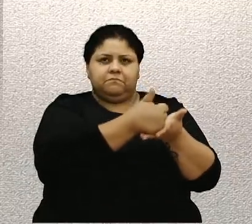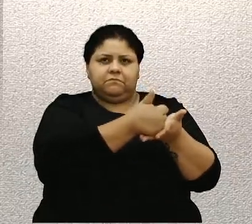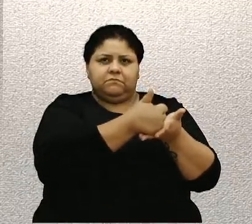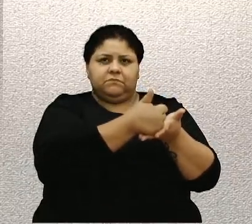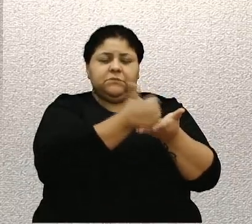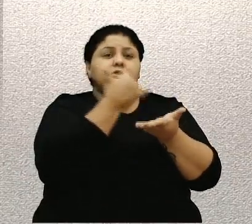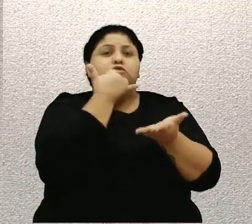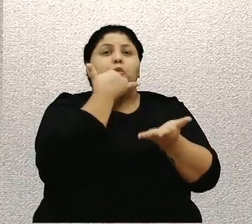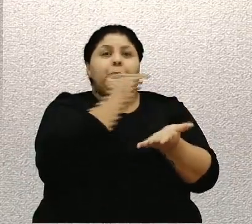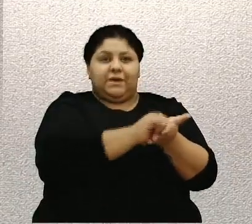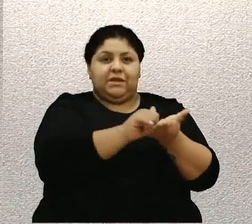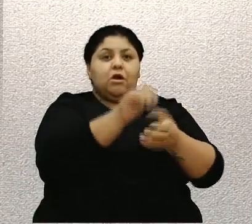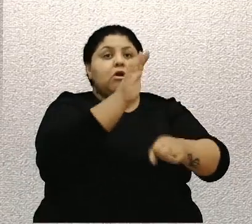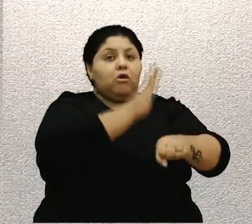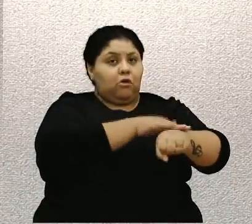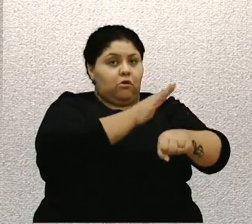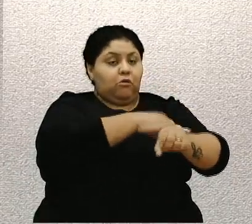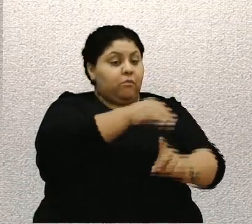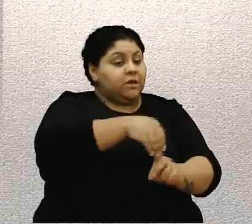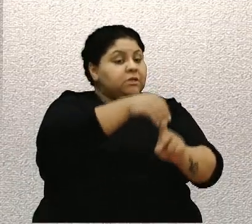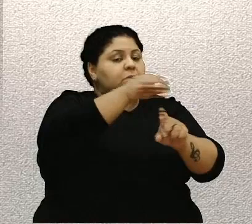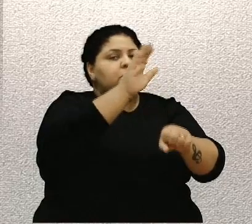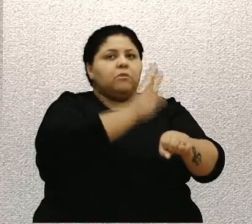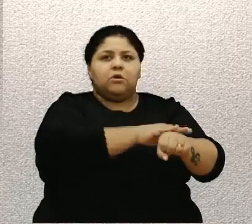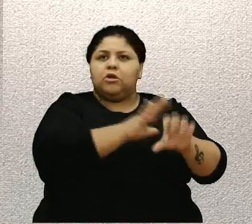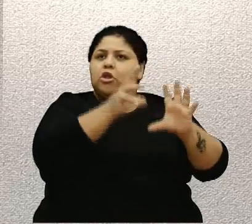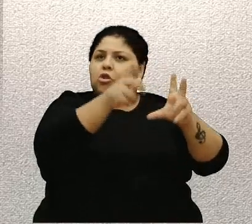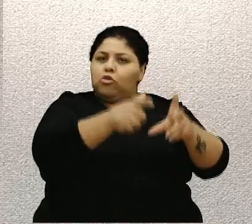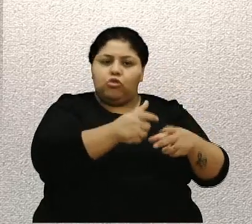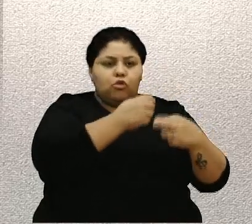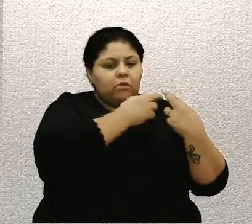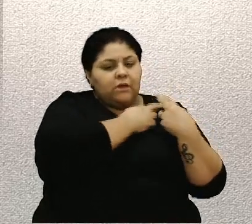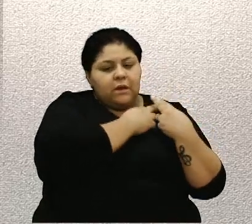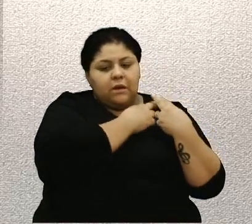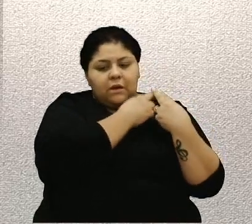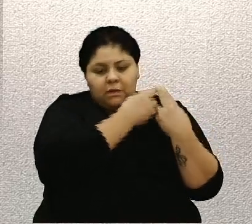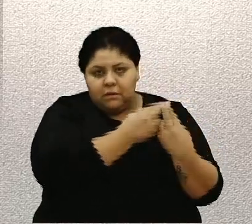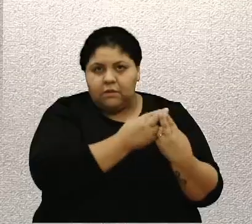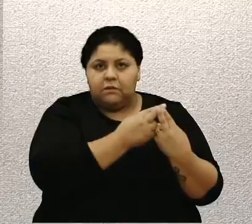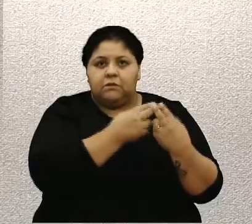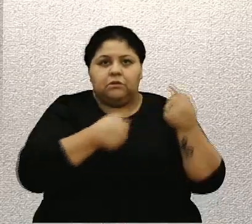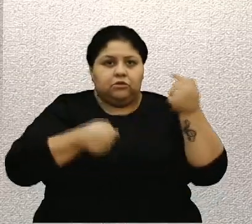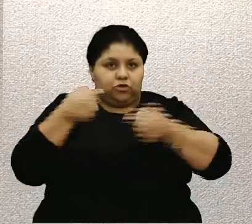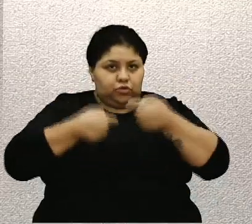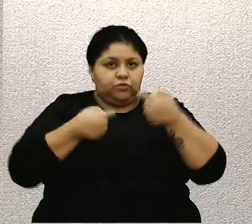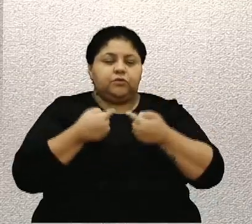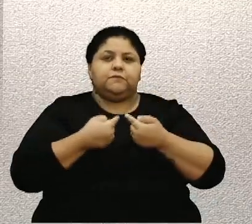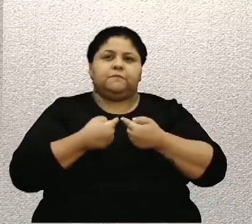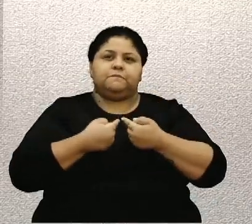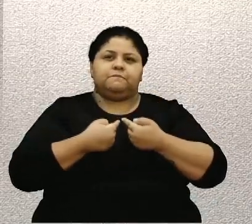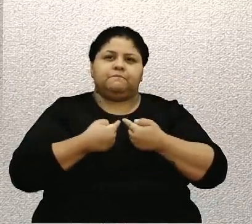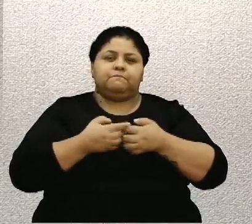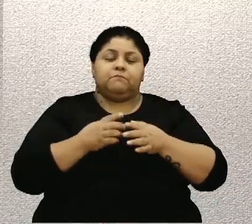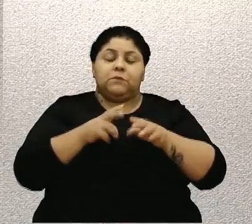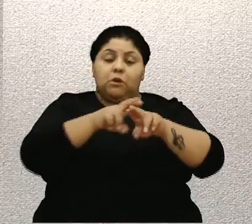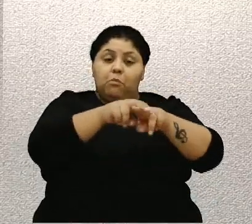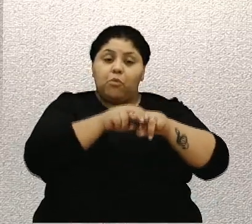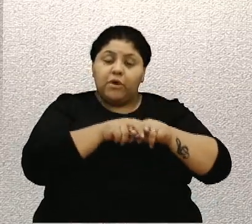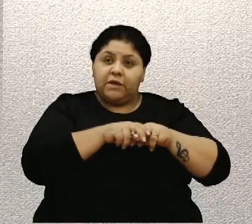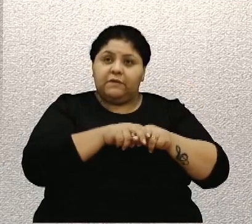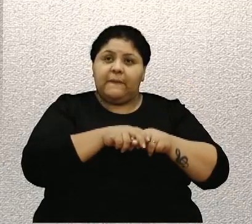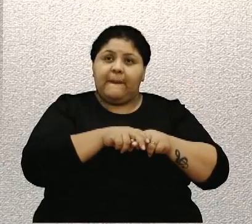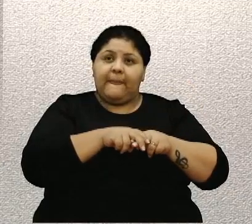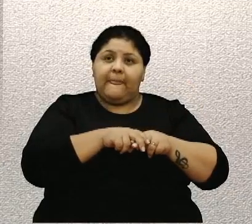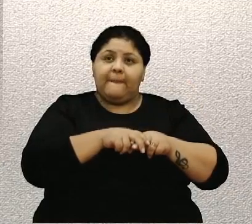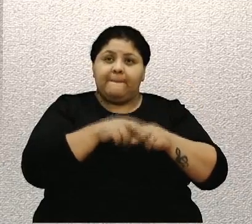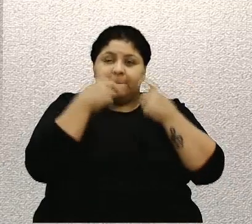anistia neste momento, principalmente neste momento. Com toda a responsabilidade, discutir esta questão. Portanto,